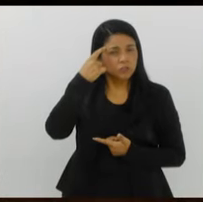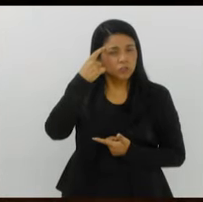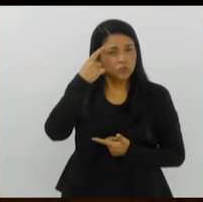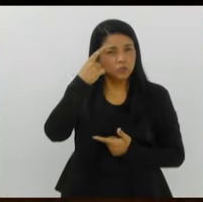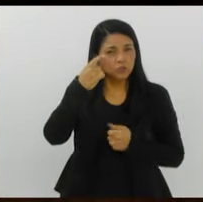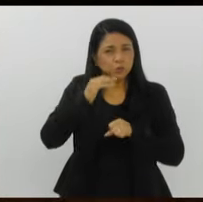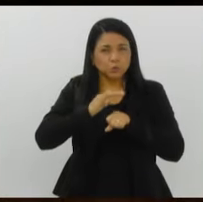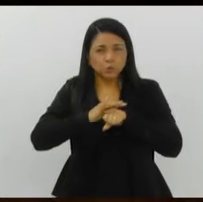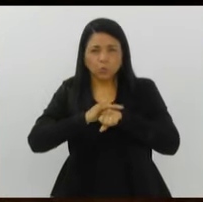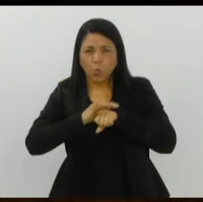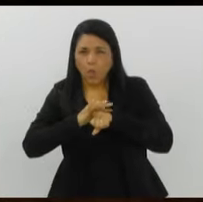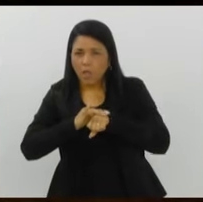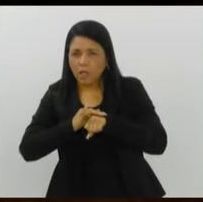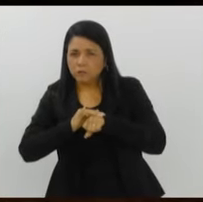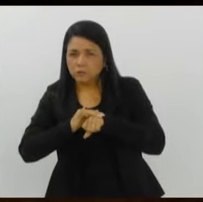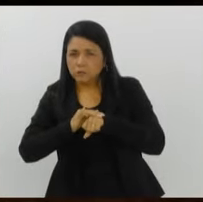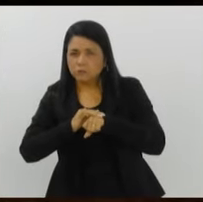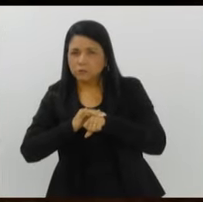antirrepublicana,